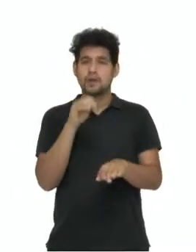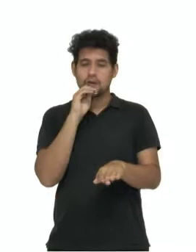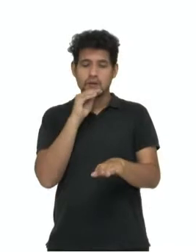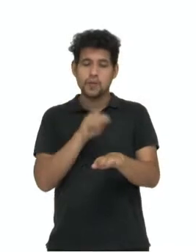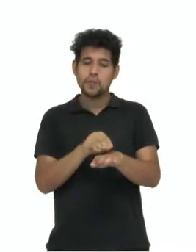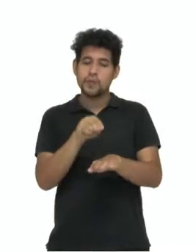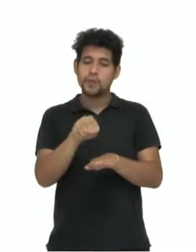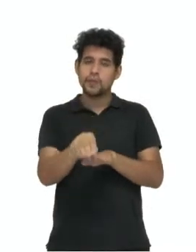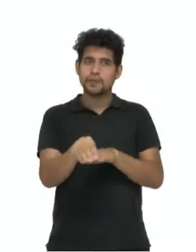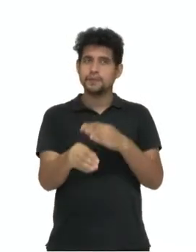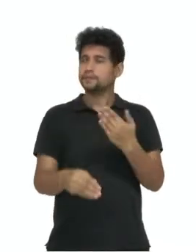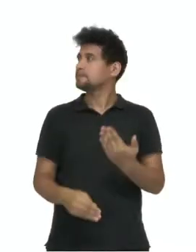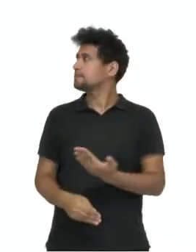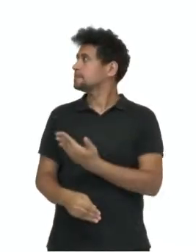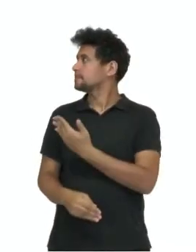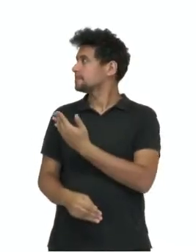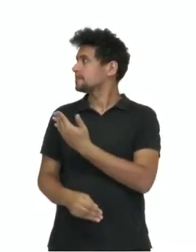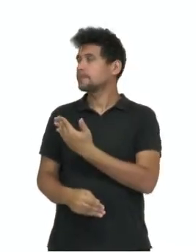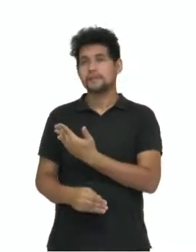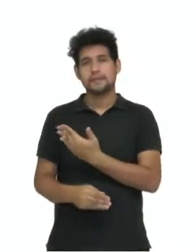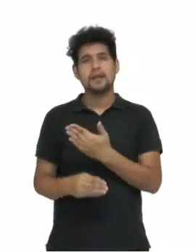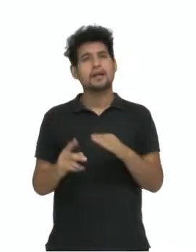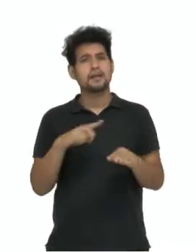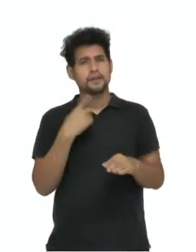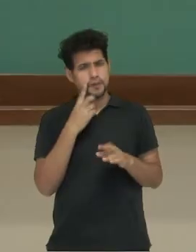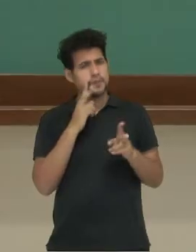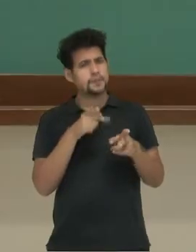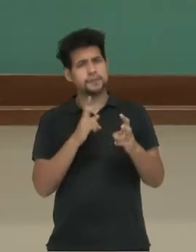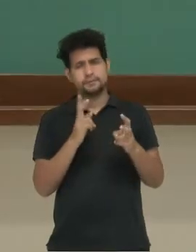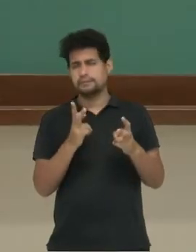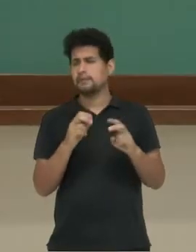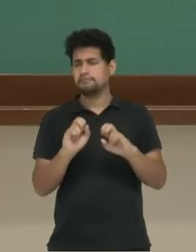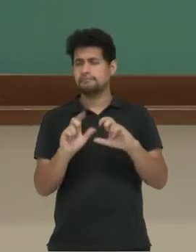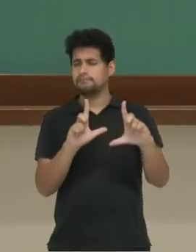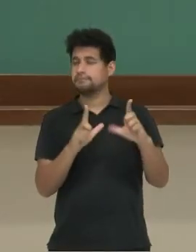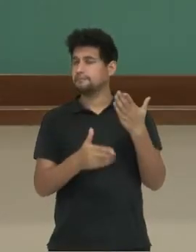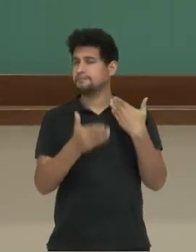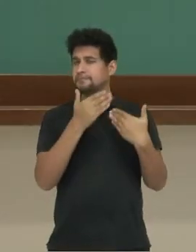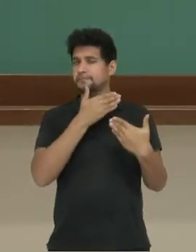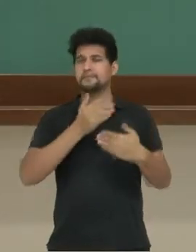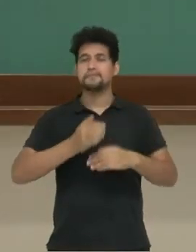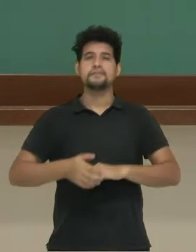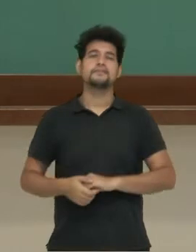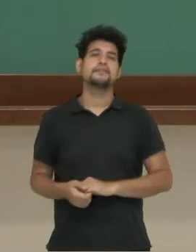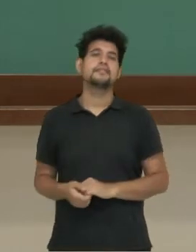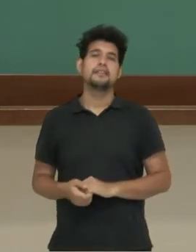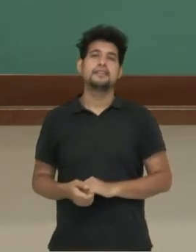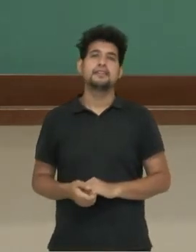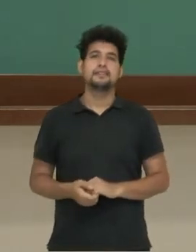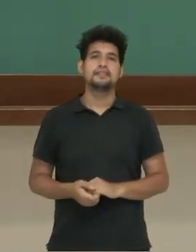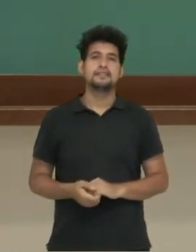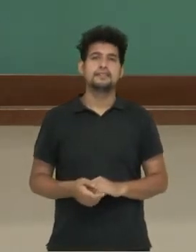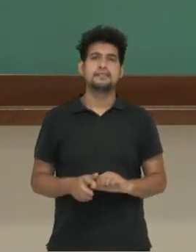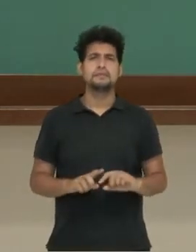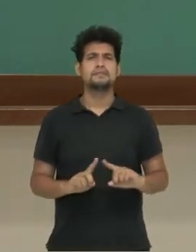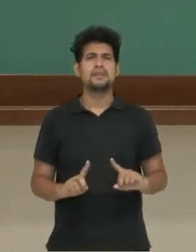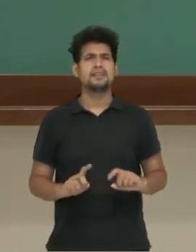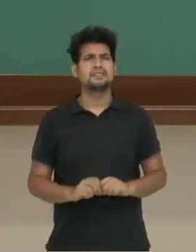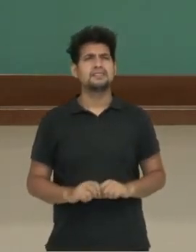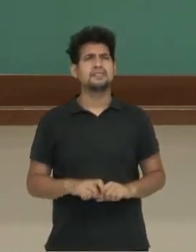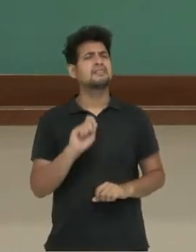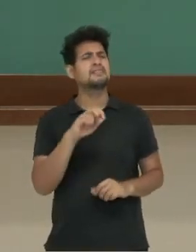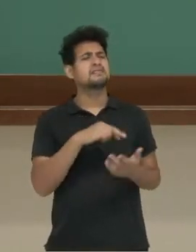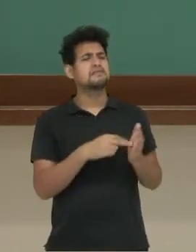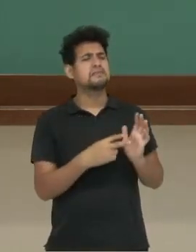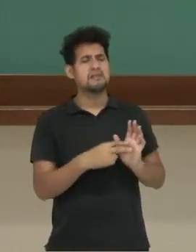é esse exemplar aqui, que é essa imagem que a gente colocou já no slide anterior, ok? Então, quem que são de fato os